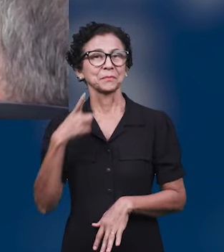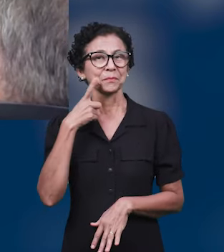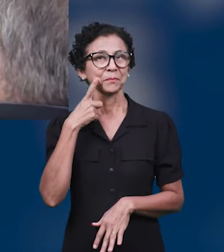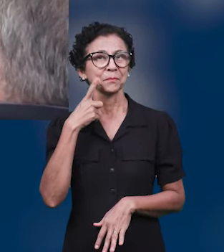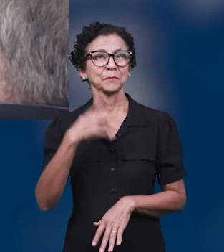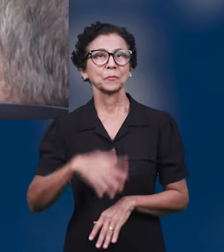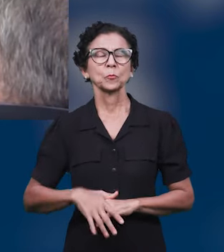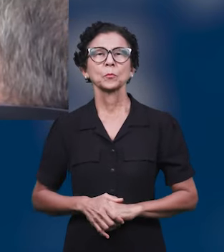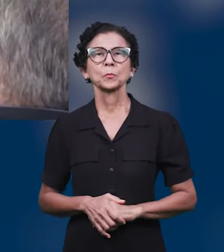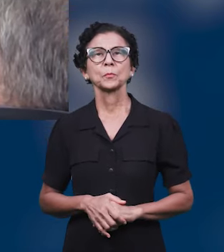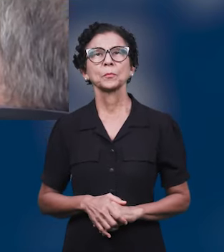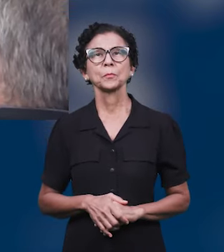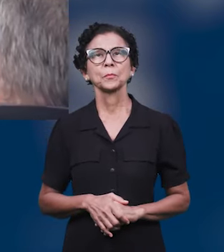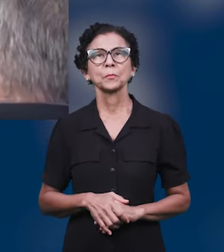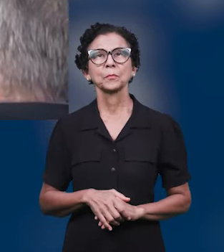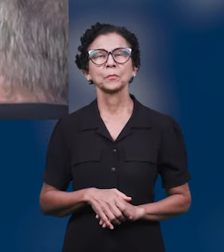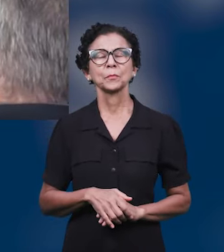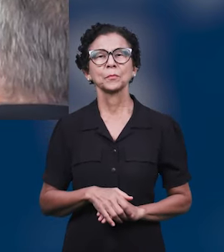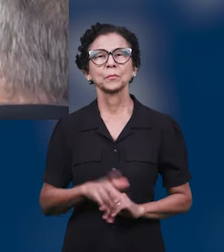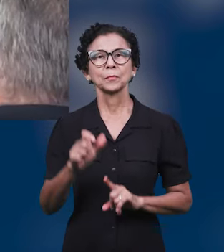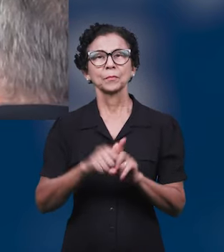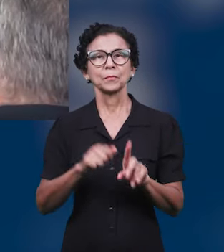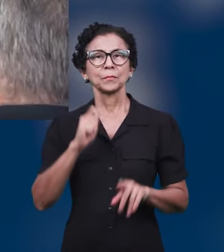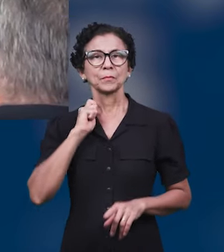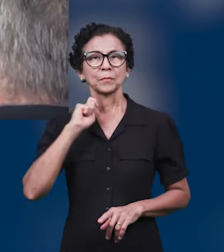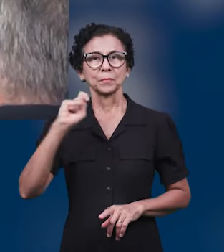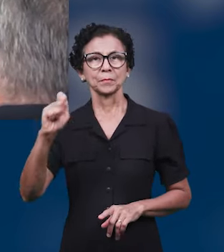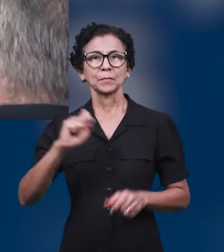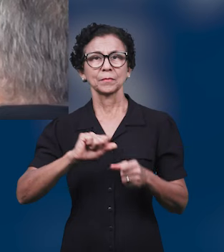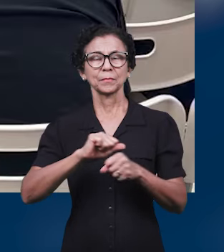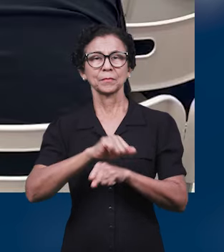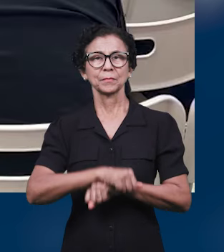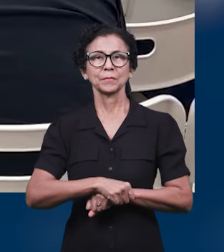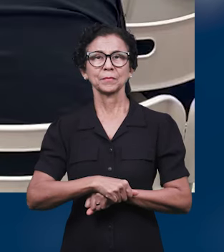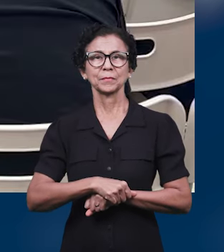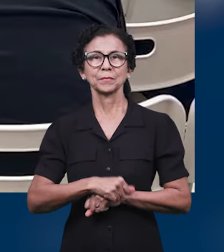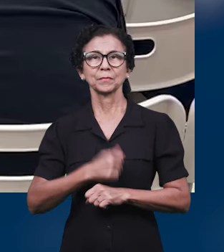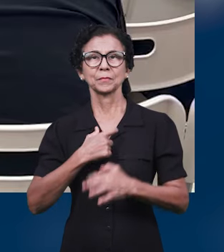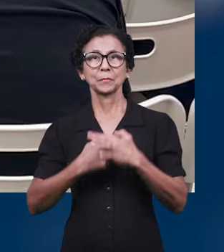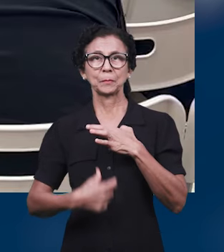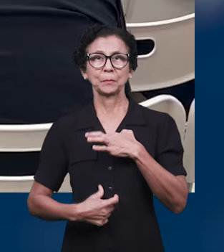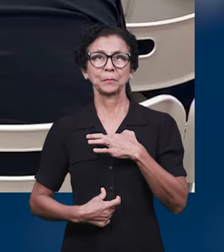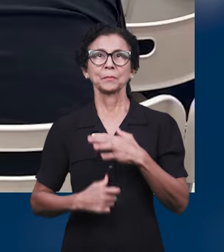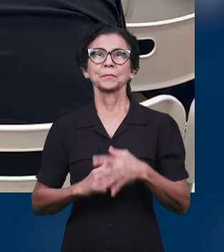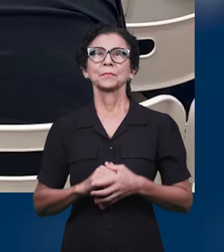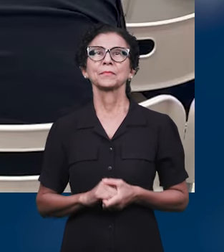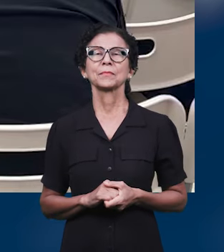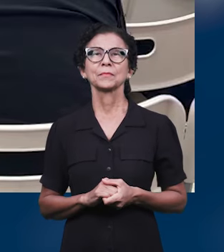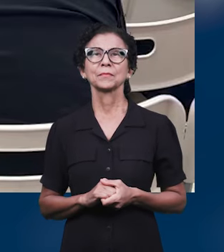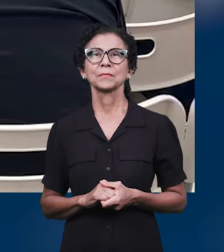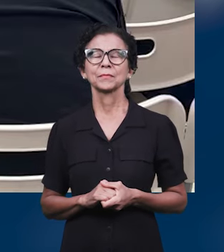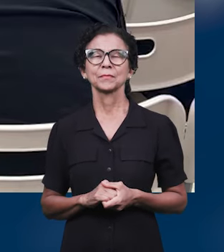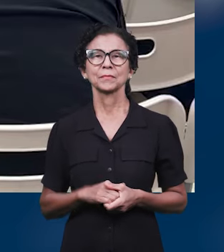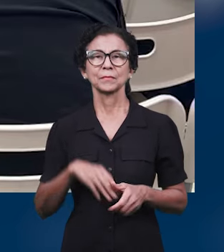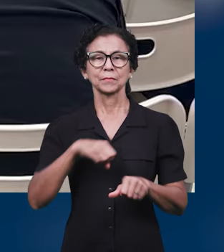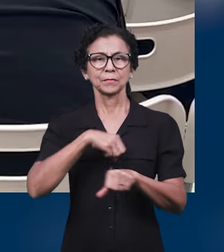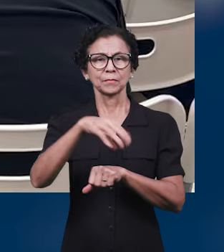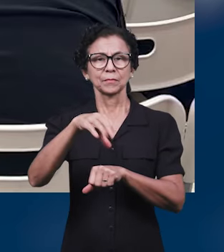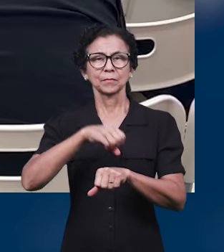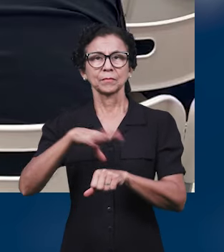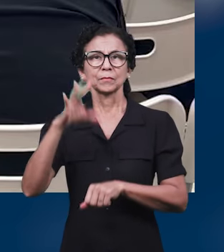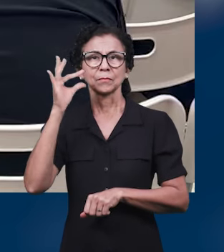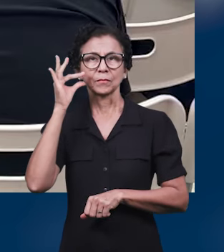da ICM Winnipeg, sobre o comportamento ético do obreiro. A segunda aula foi dada pelo pastor Renato Rotti com o